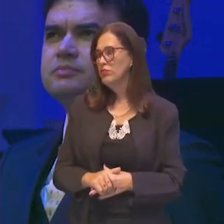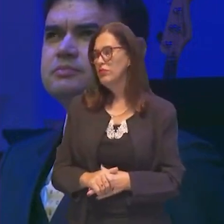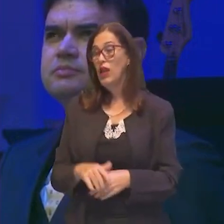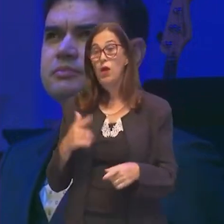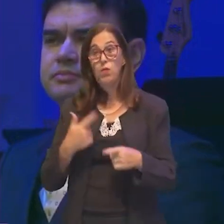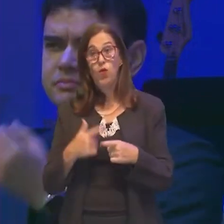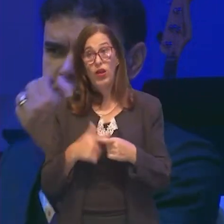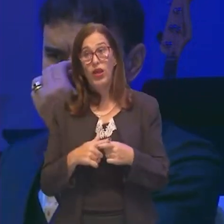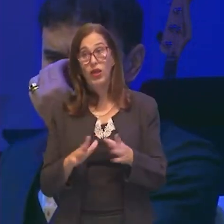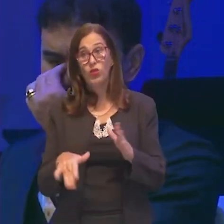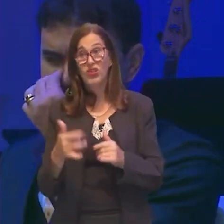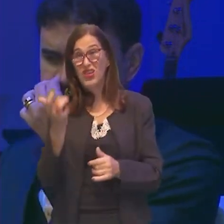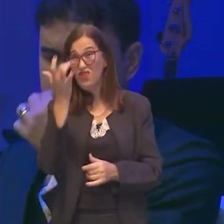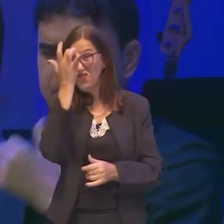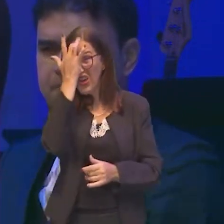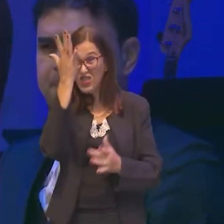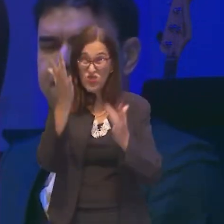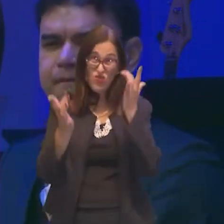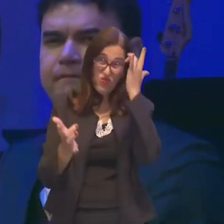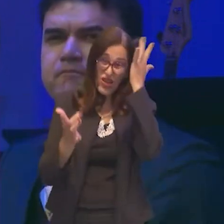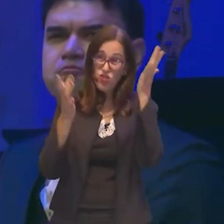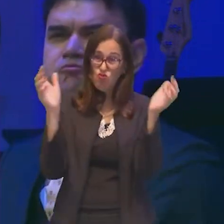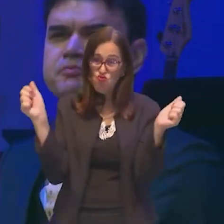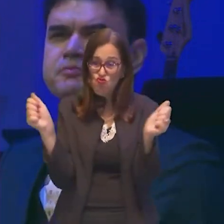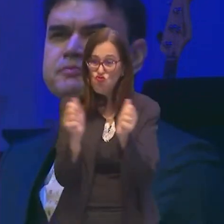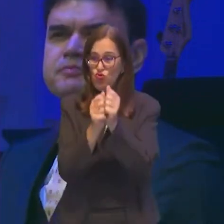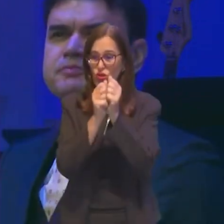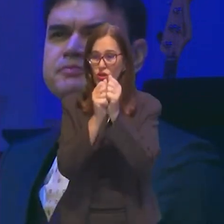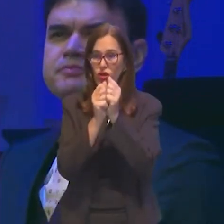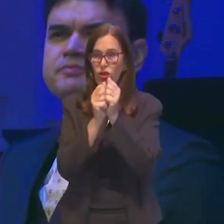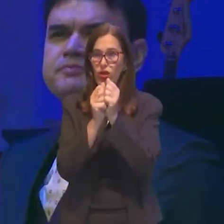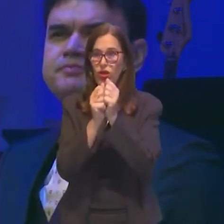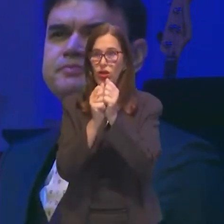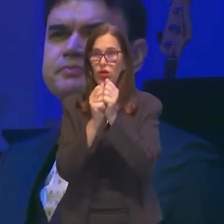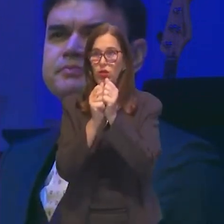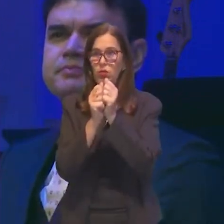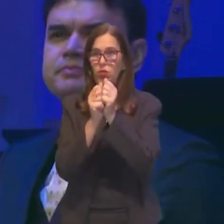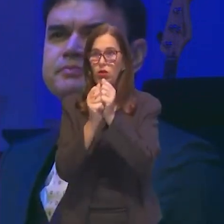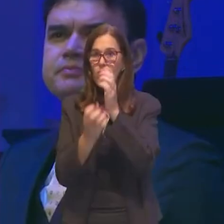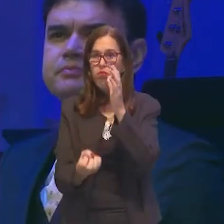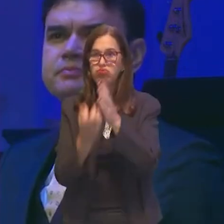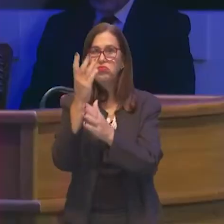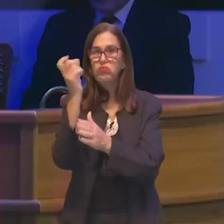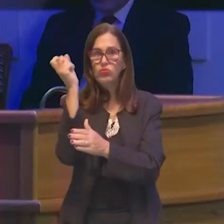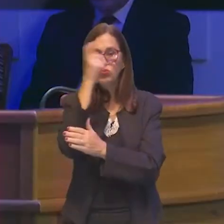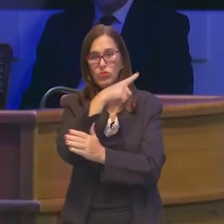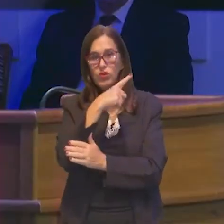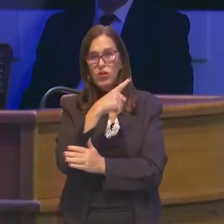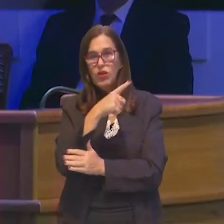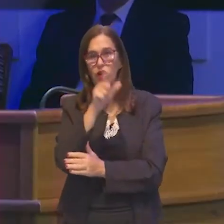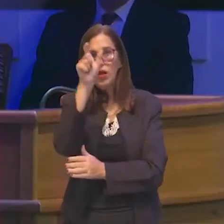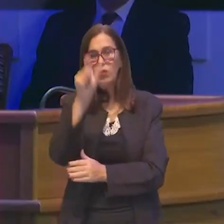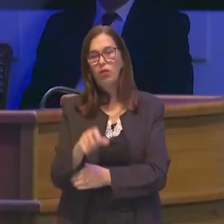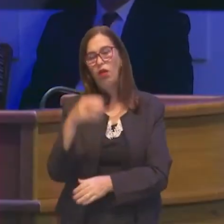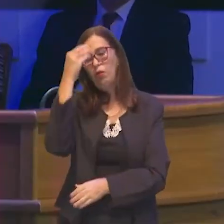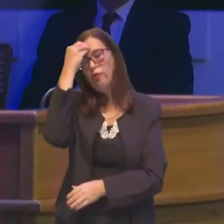Porque todas as facilidades juntas podem criar muita dificuldade. O indivíduo se torna